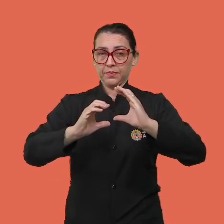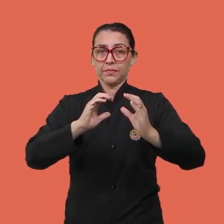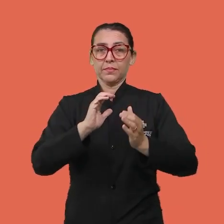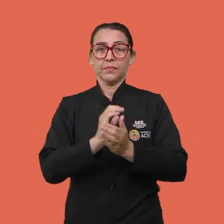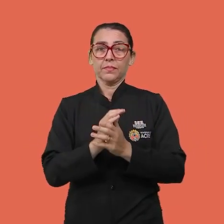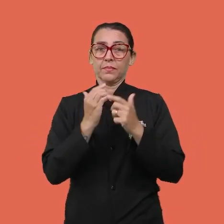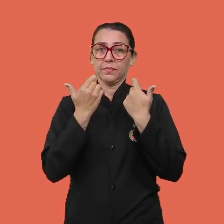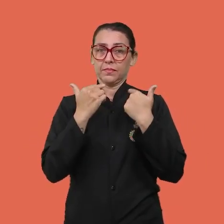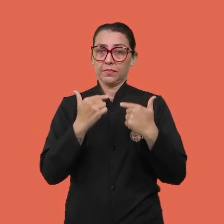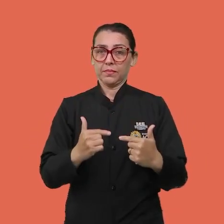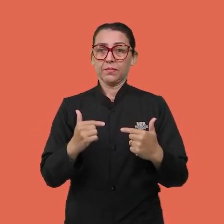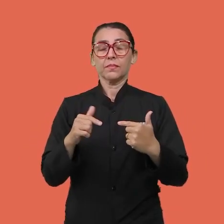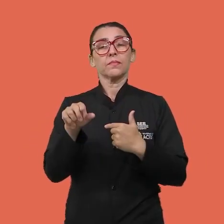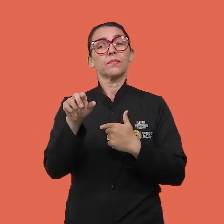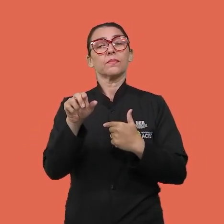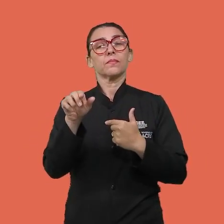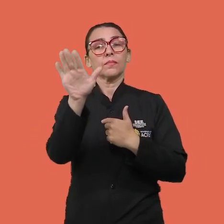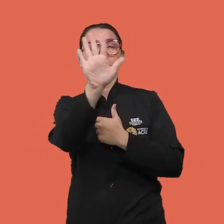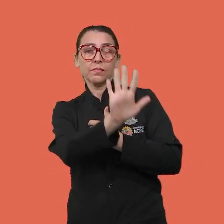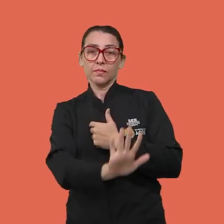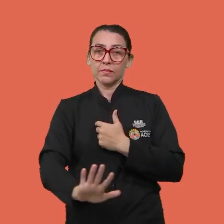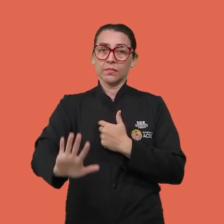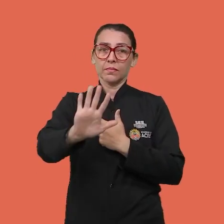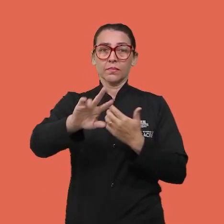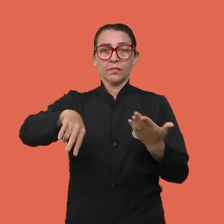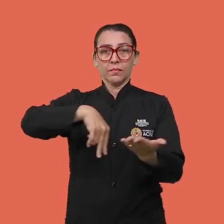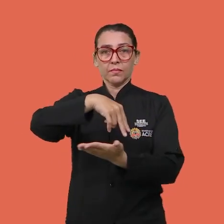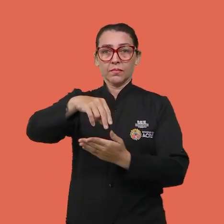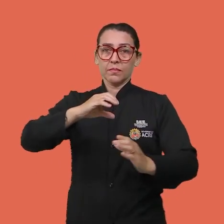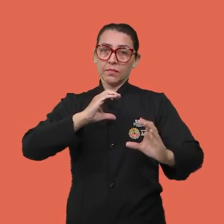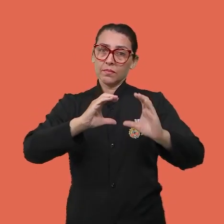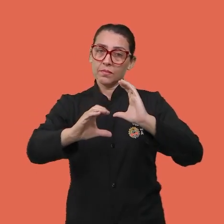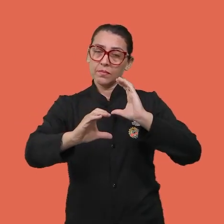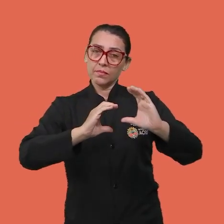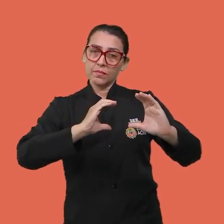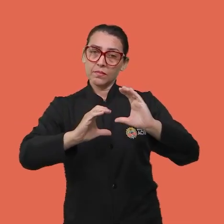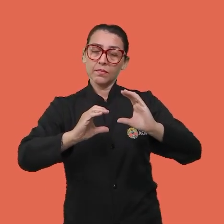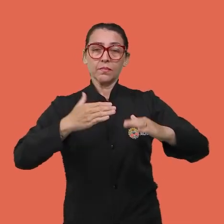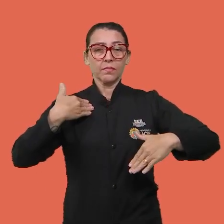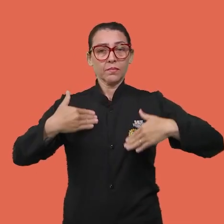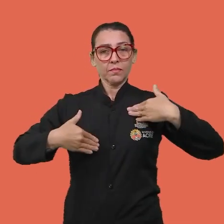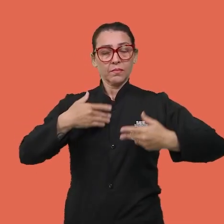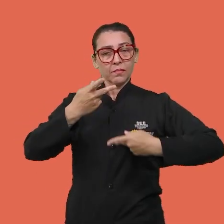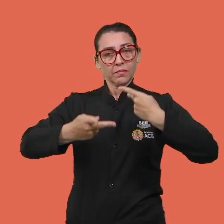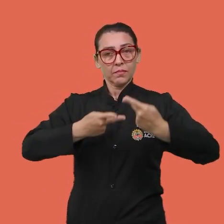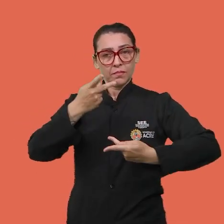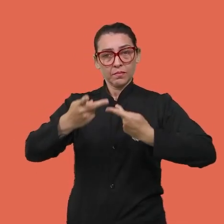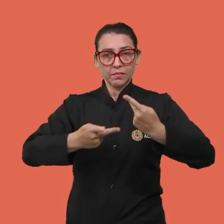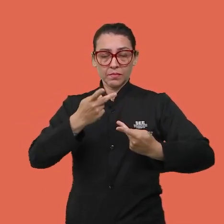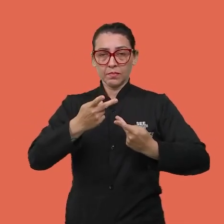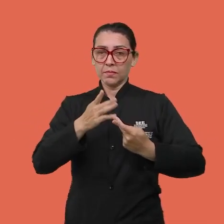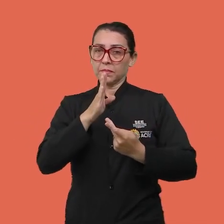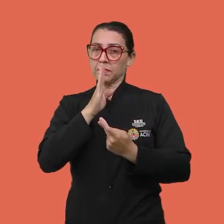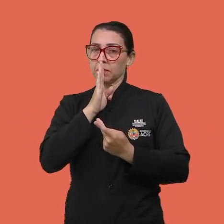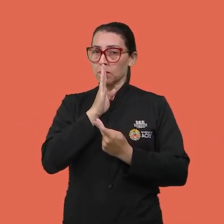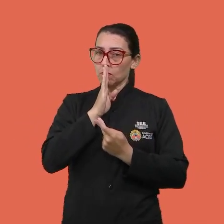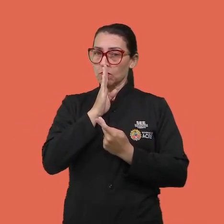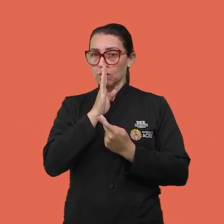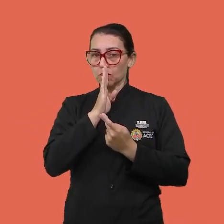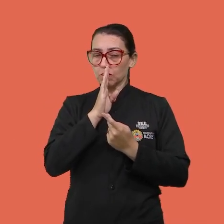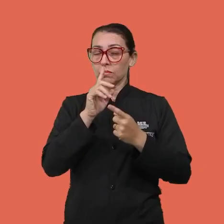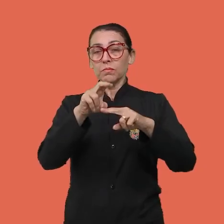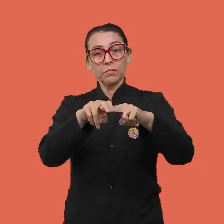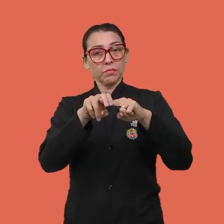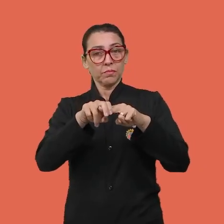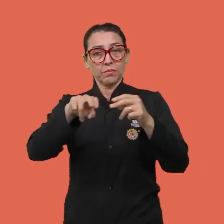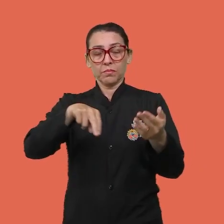uma linguagem universal. Dançar é se comunicar. O corpo fala quando as palavras não bastam. Por isso,